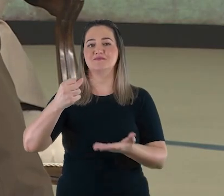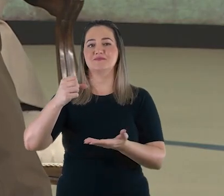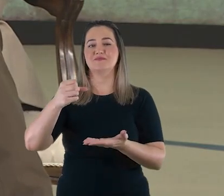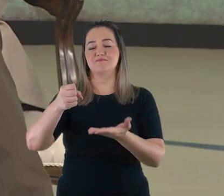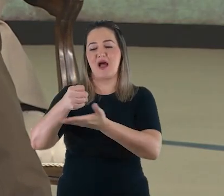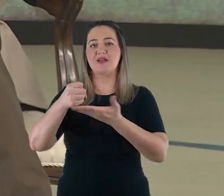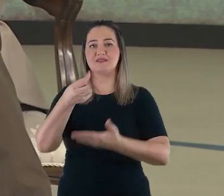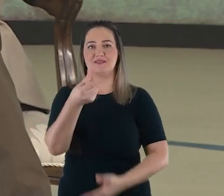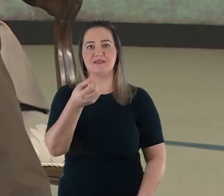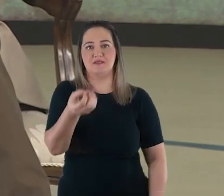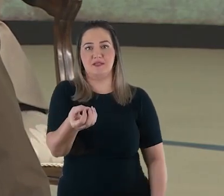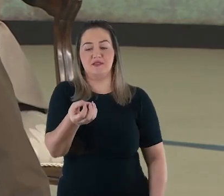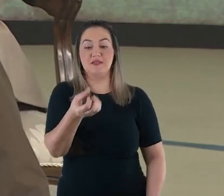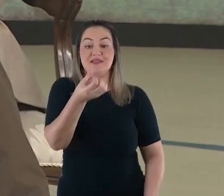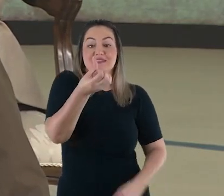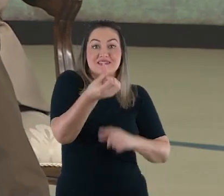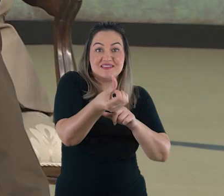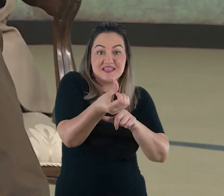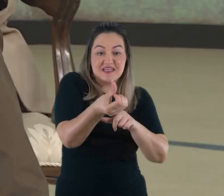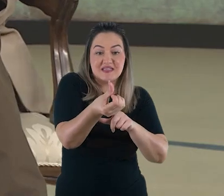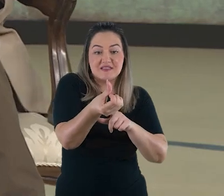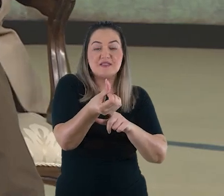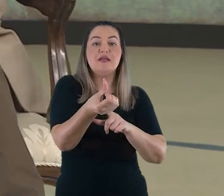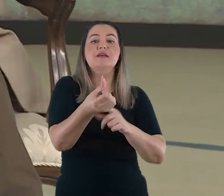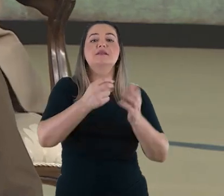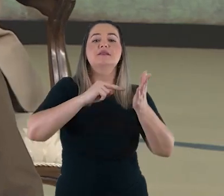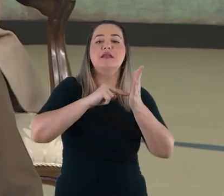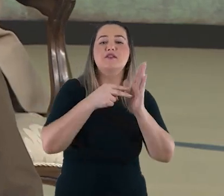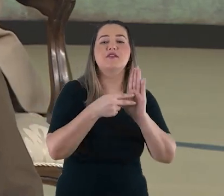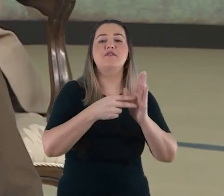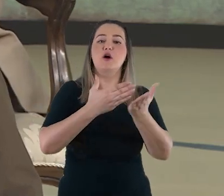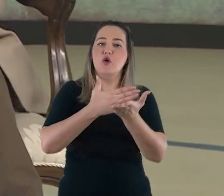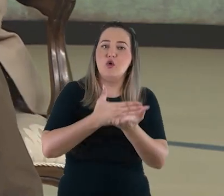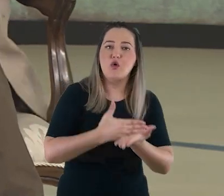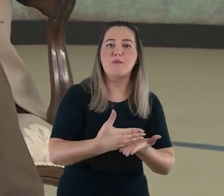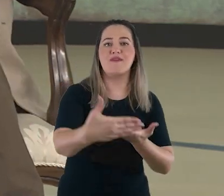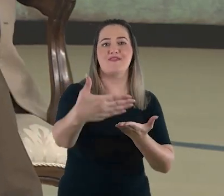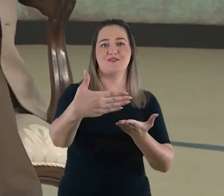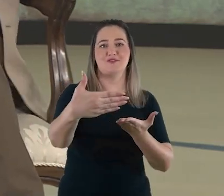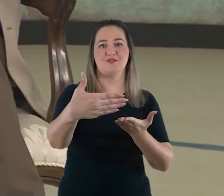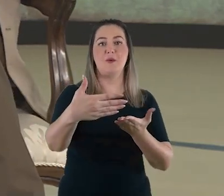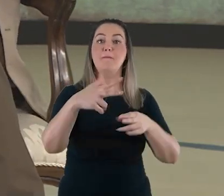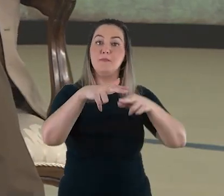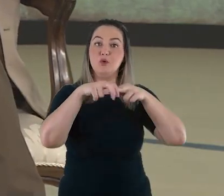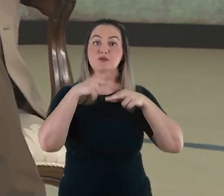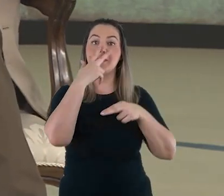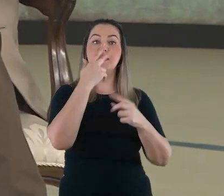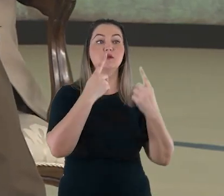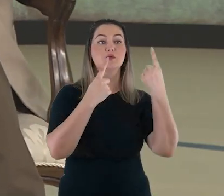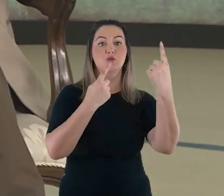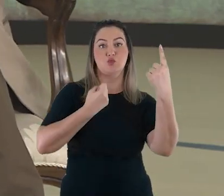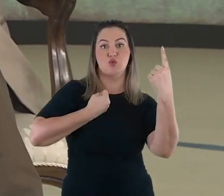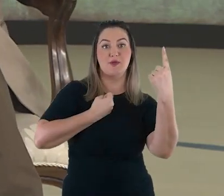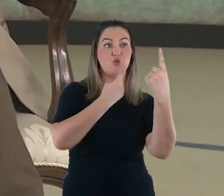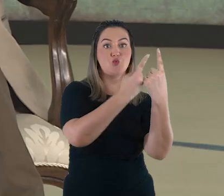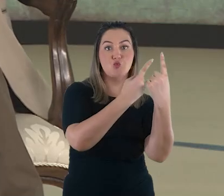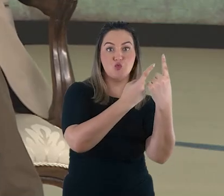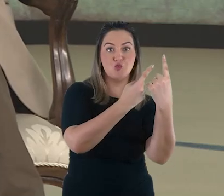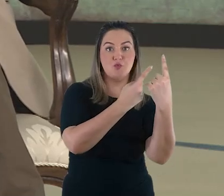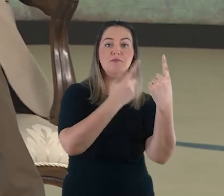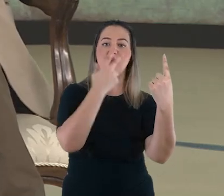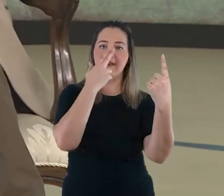eles, o 6 dava sentido no começo, por isso ele tinha a mesma forma do número 1. E também ele dava sentido